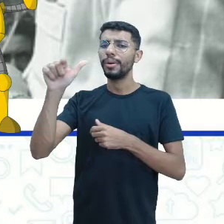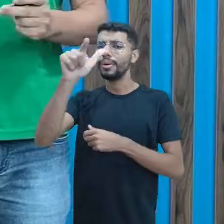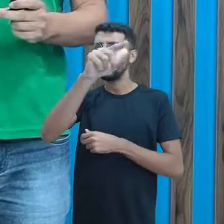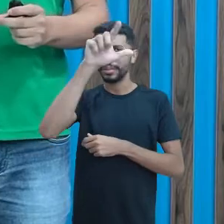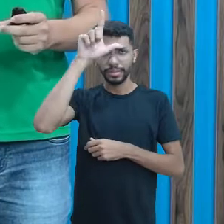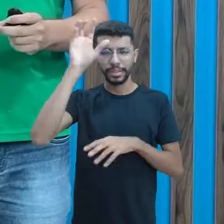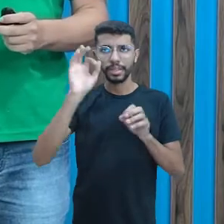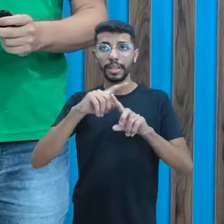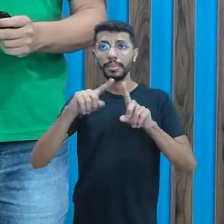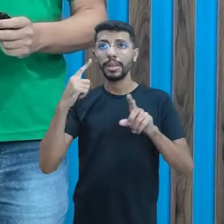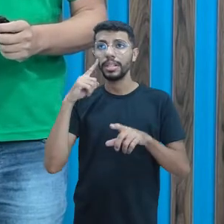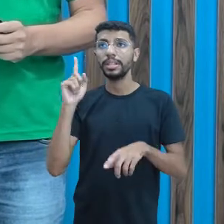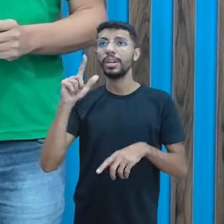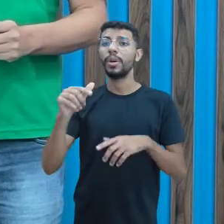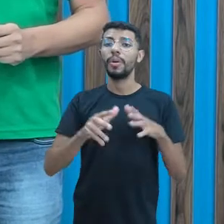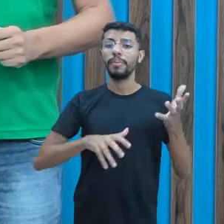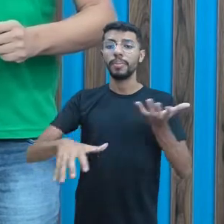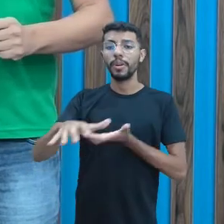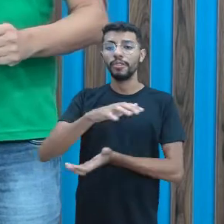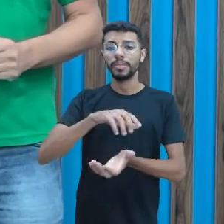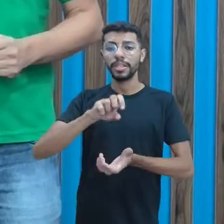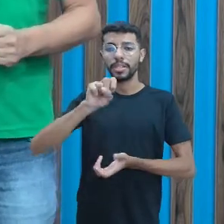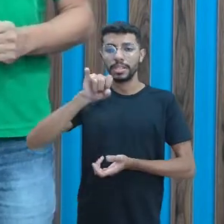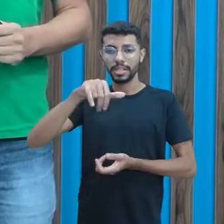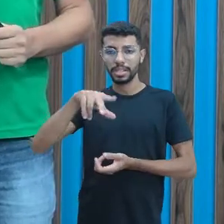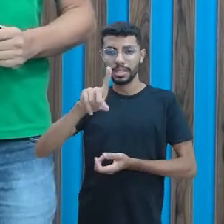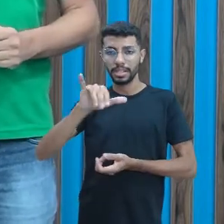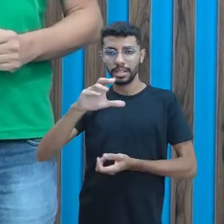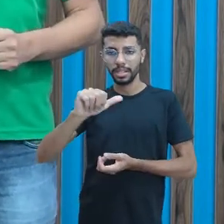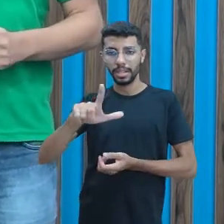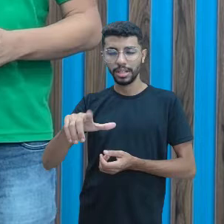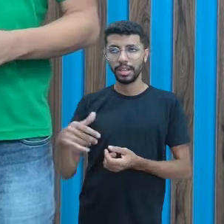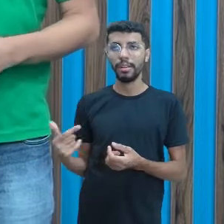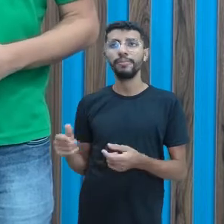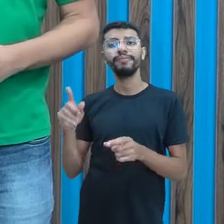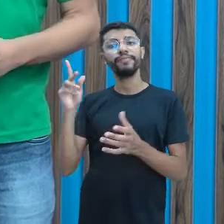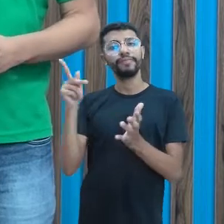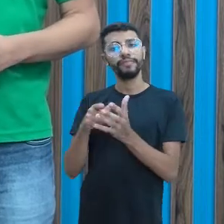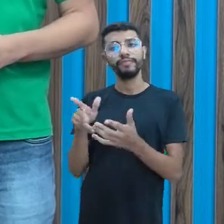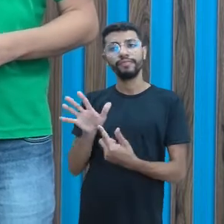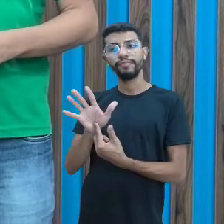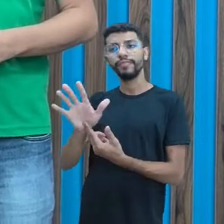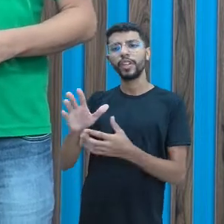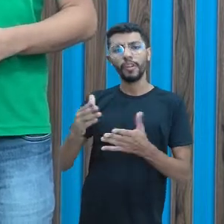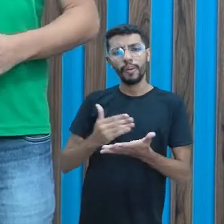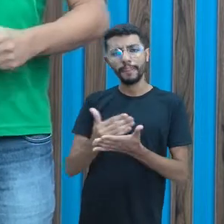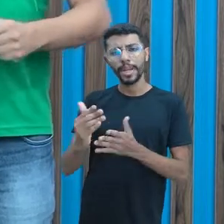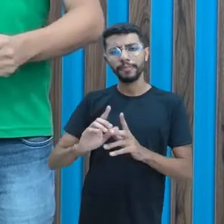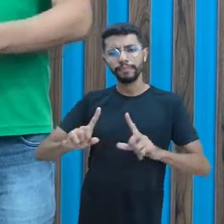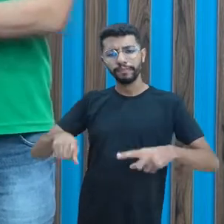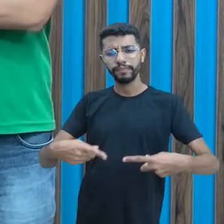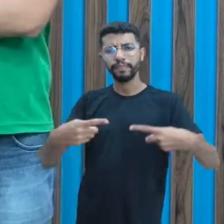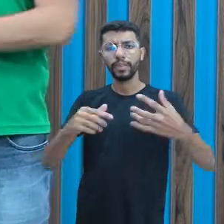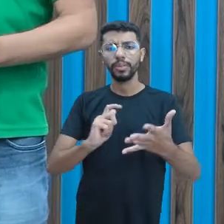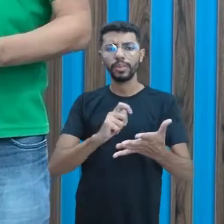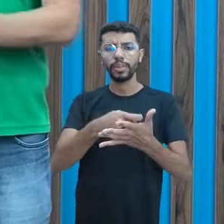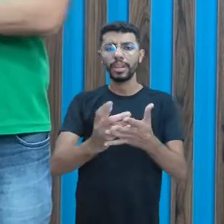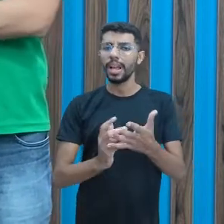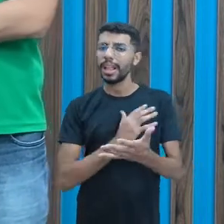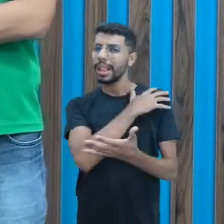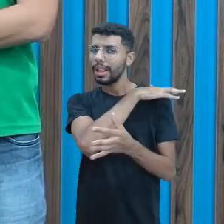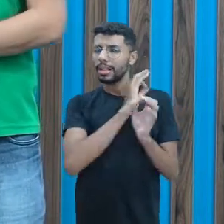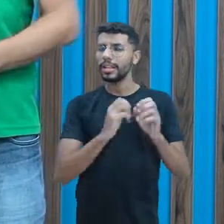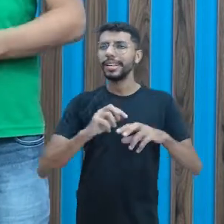gente pensar que esse movimento sindical, ele dá suas caras, ele de fato começa a enfrentar a ditadura, e era algo que não